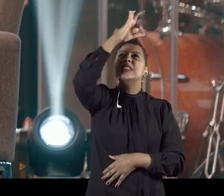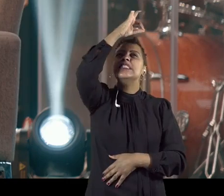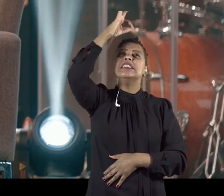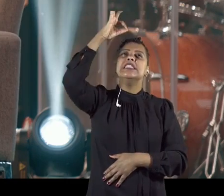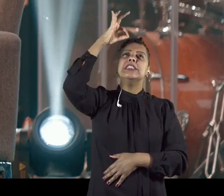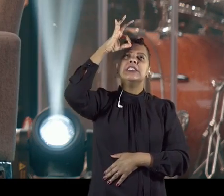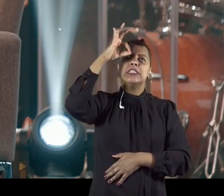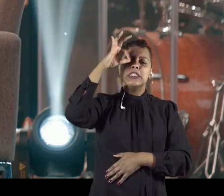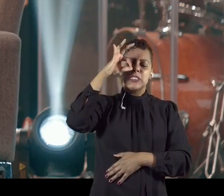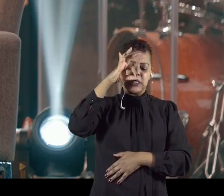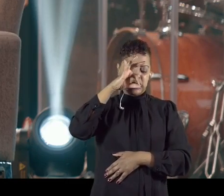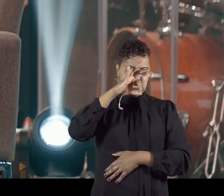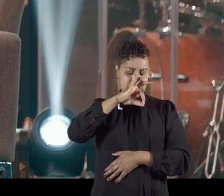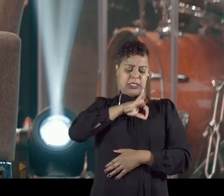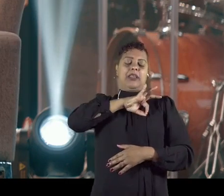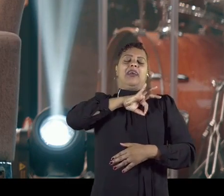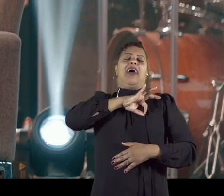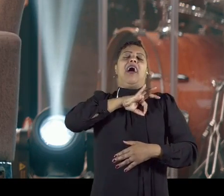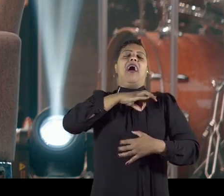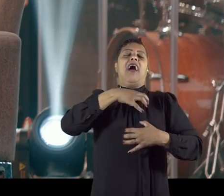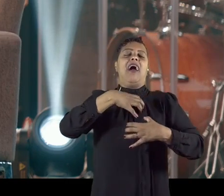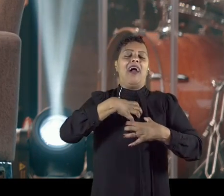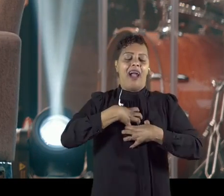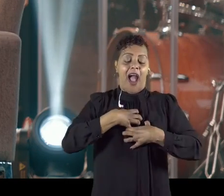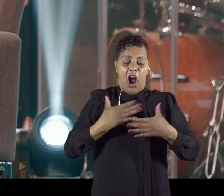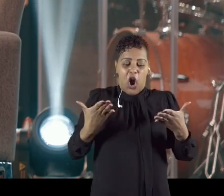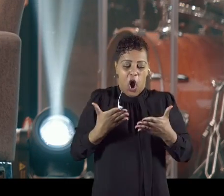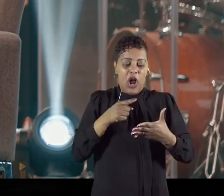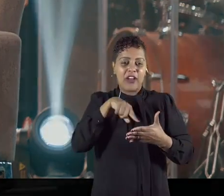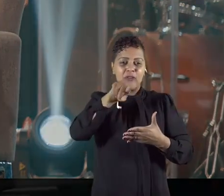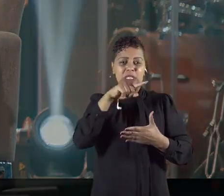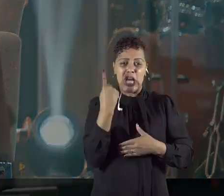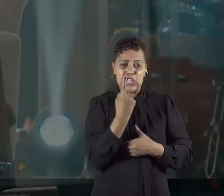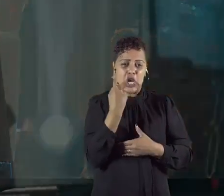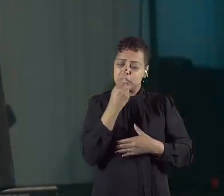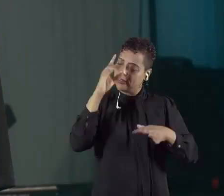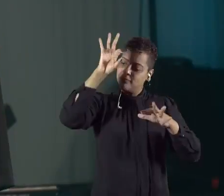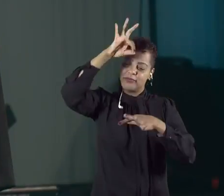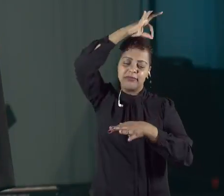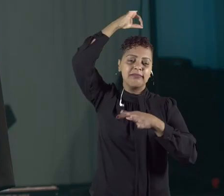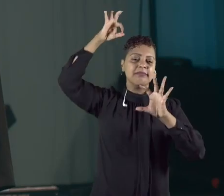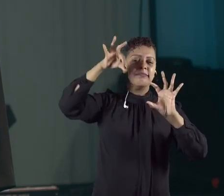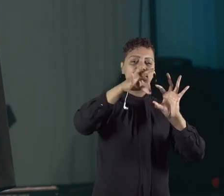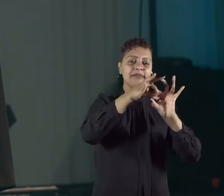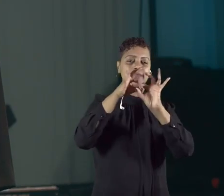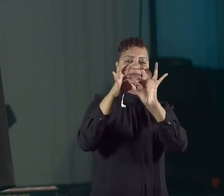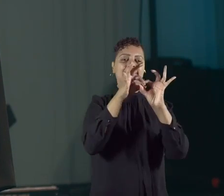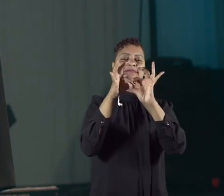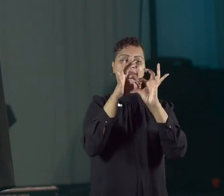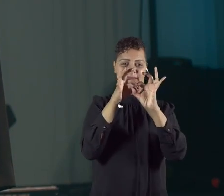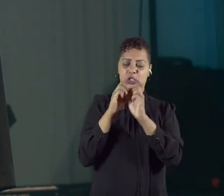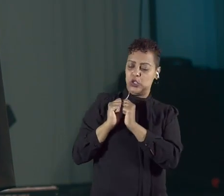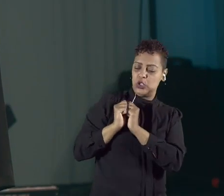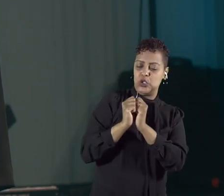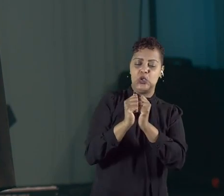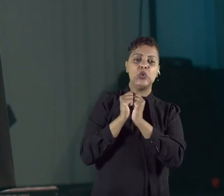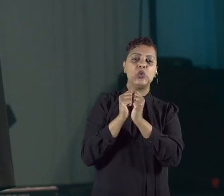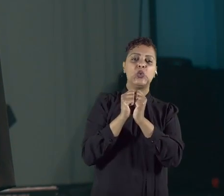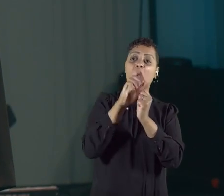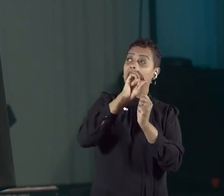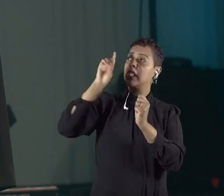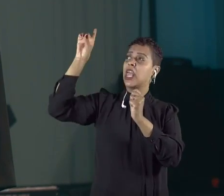espírito de Deus entra na tua vida agora você não está mais sozinho agora você tem o próprio Deus